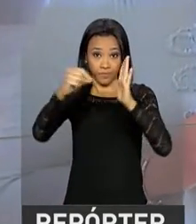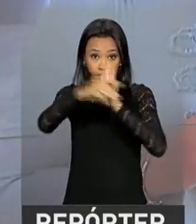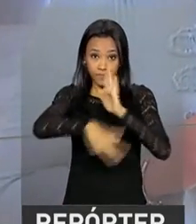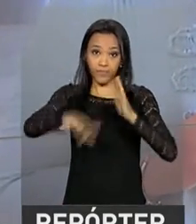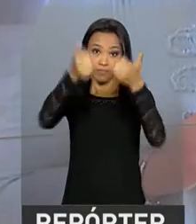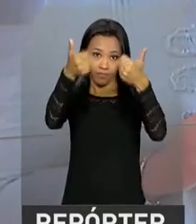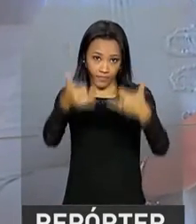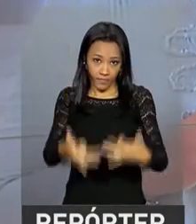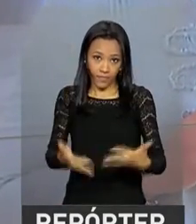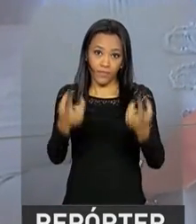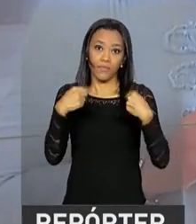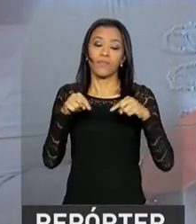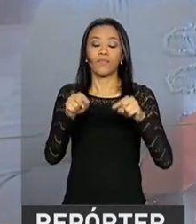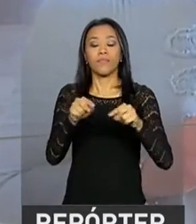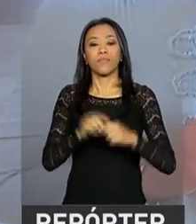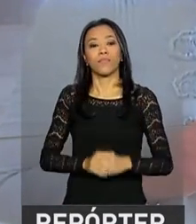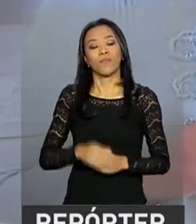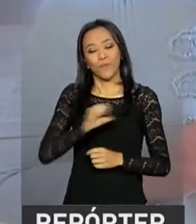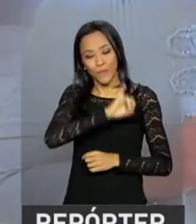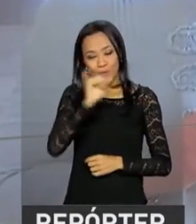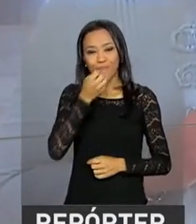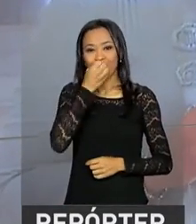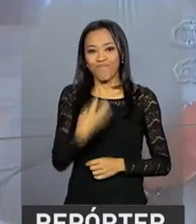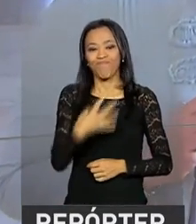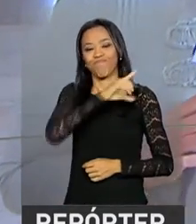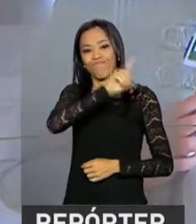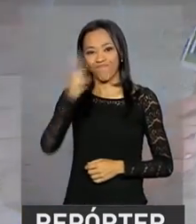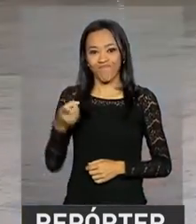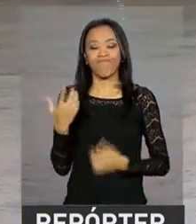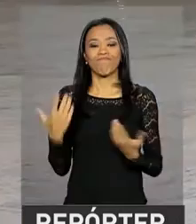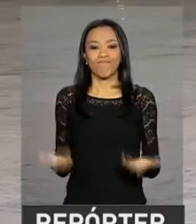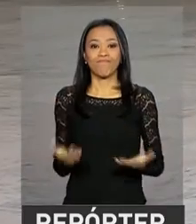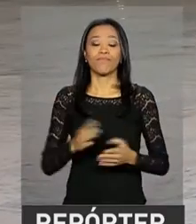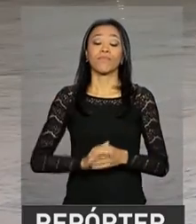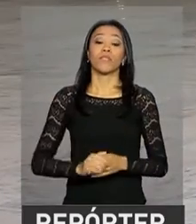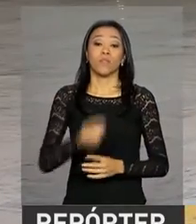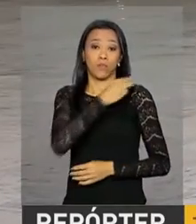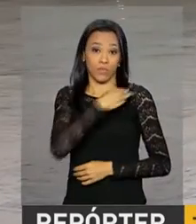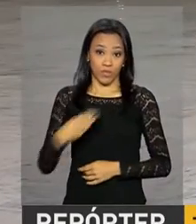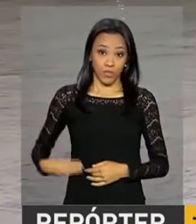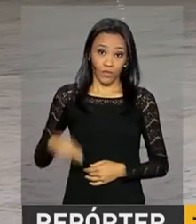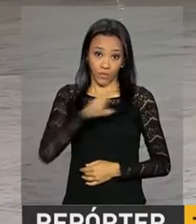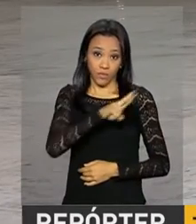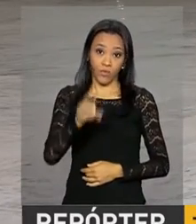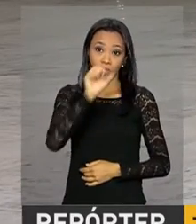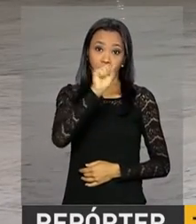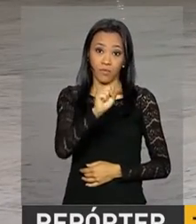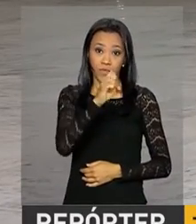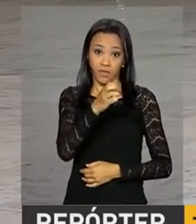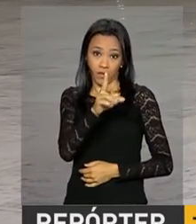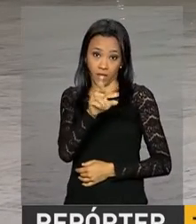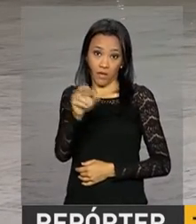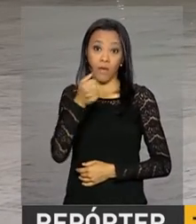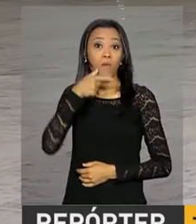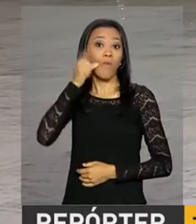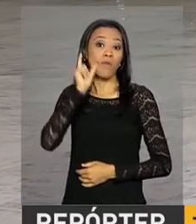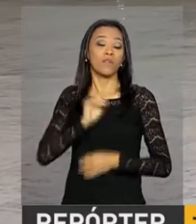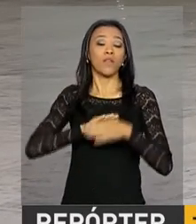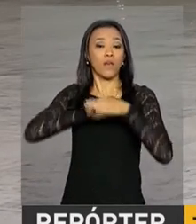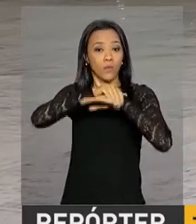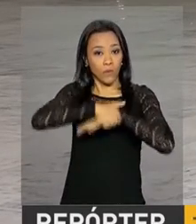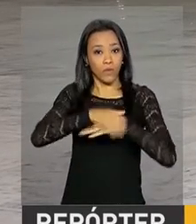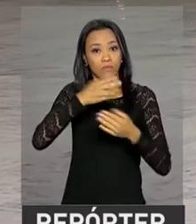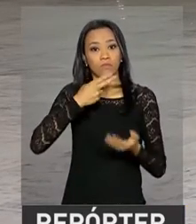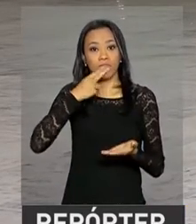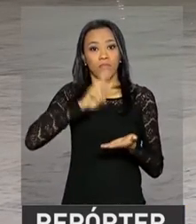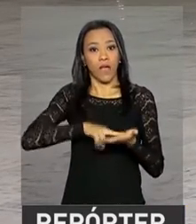8 está bom dia para leandro bom dia o ministro das relações exteriores josé serra entregou ontem à noite o presidente michel